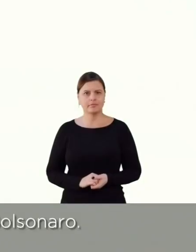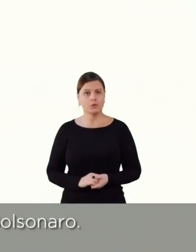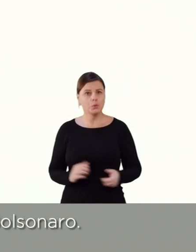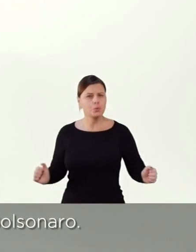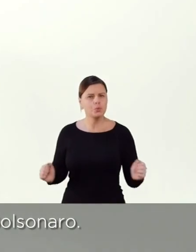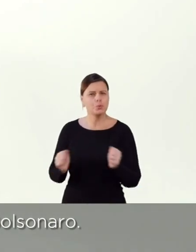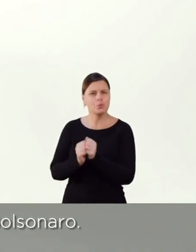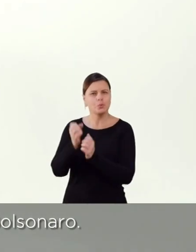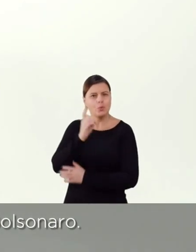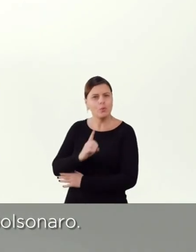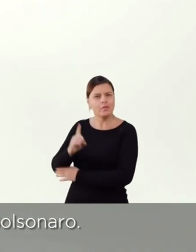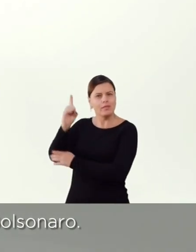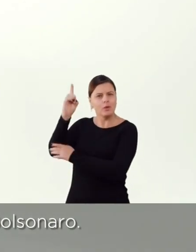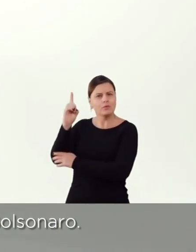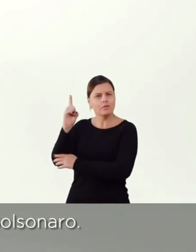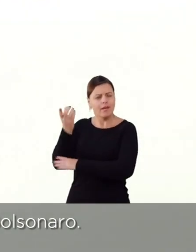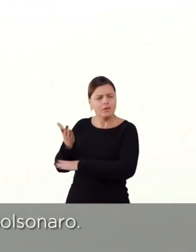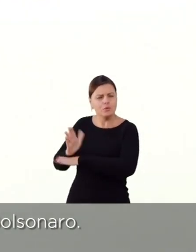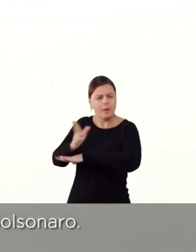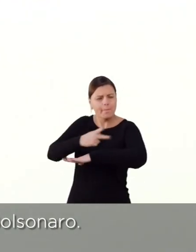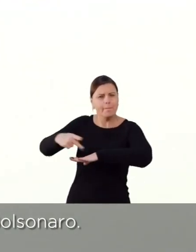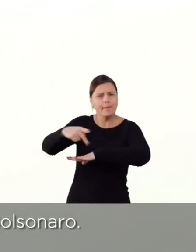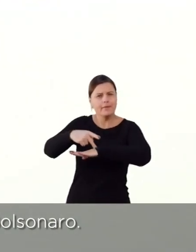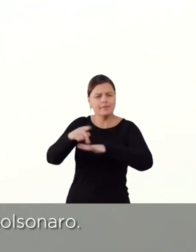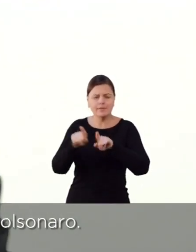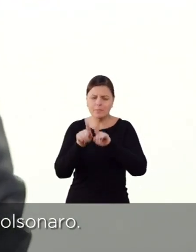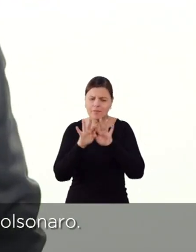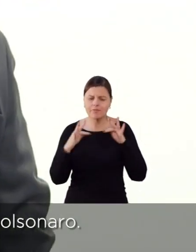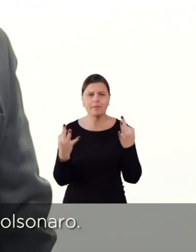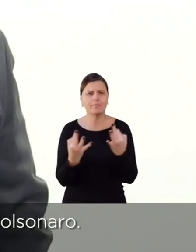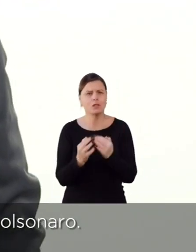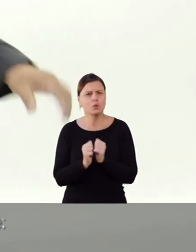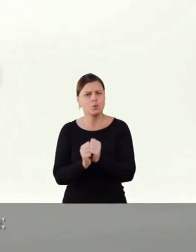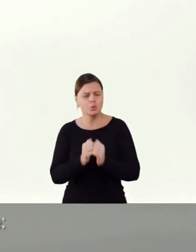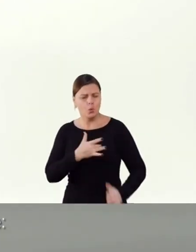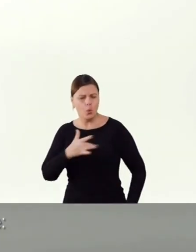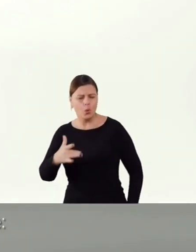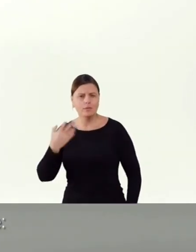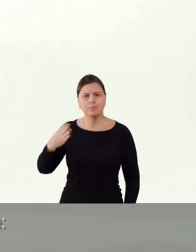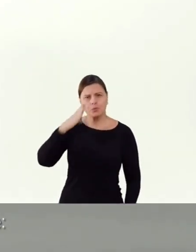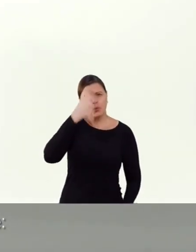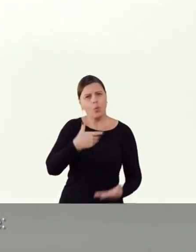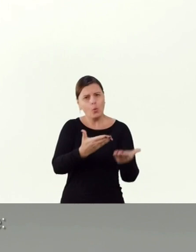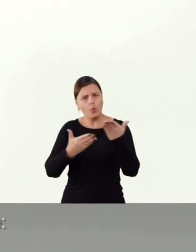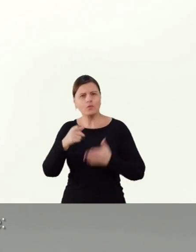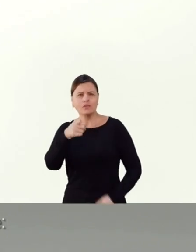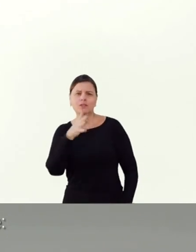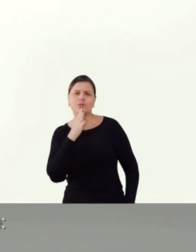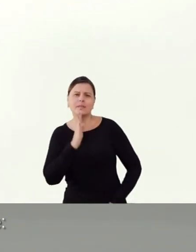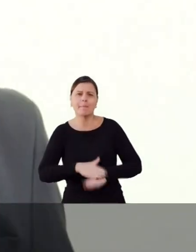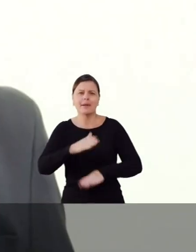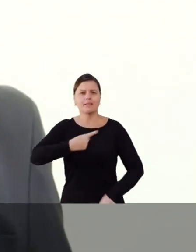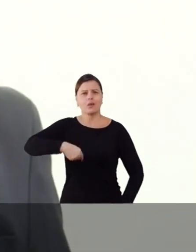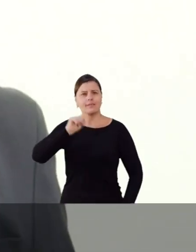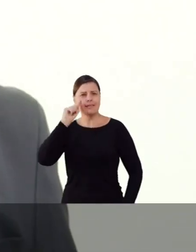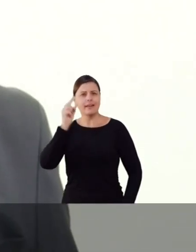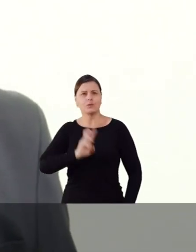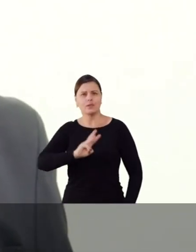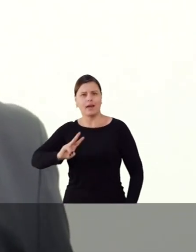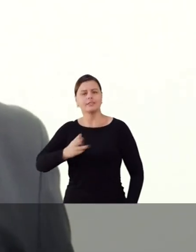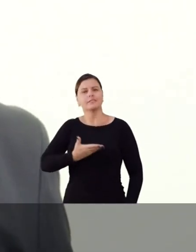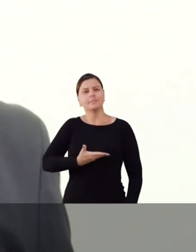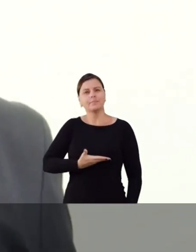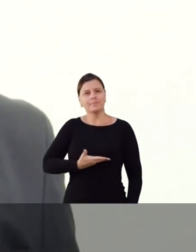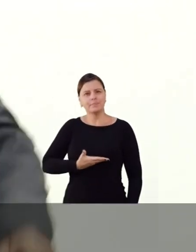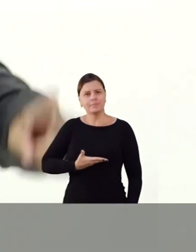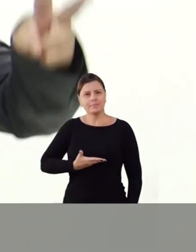Com Deus, pela pátria e pela família, junto com Onyx e Bolsonaro. Te convido a conhecer mais de nossas ideias no site Major Royce